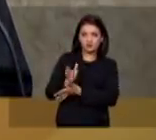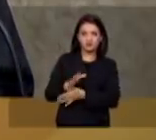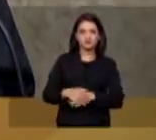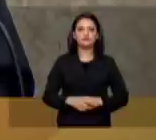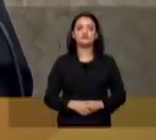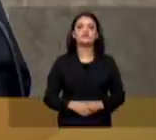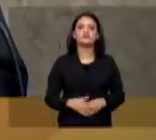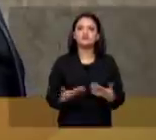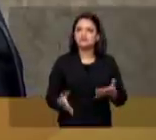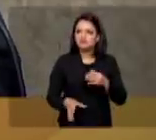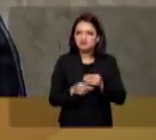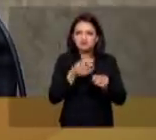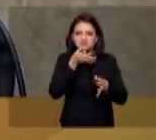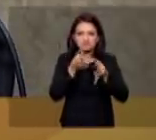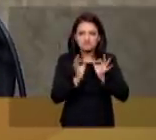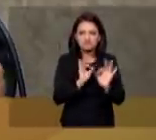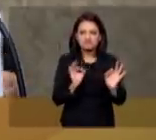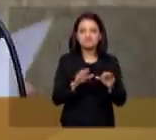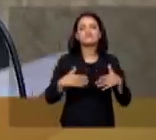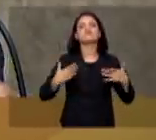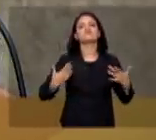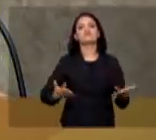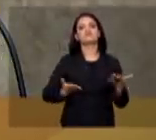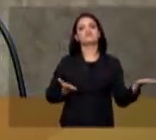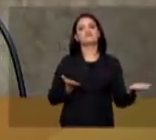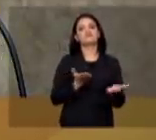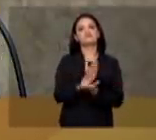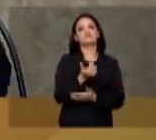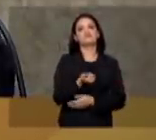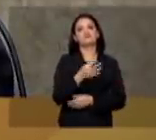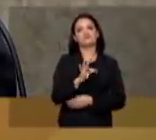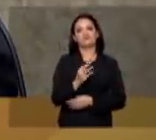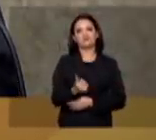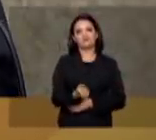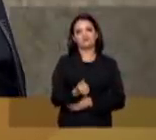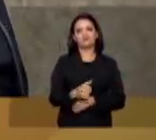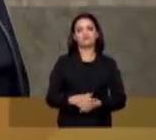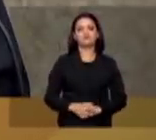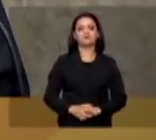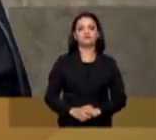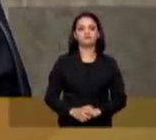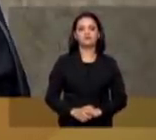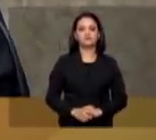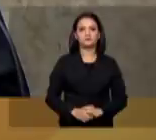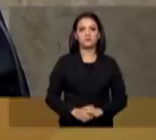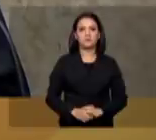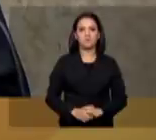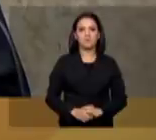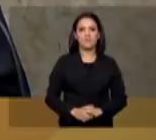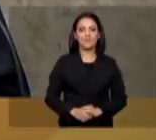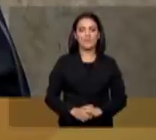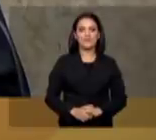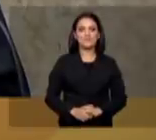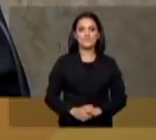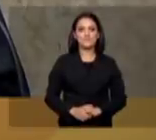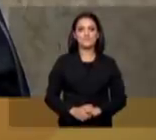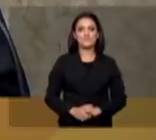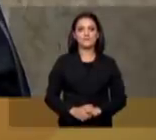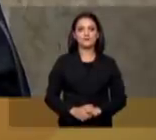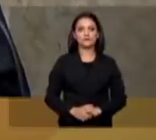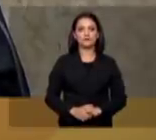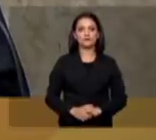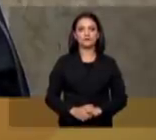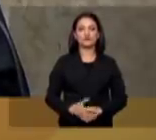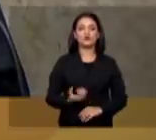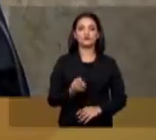Não havendo nenhuma observação, eu considero aprovada a ata. Então, dando